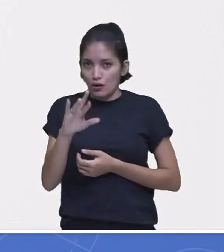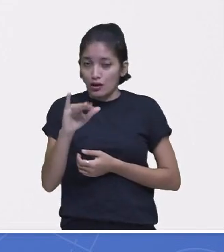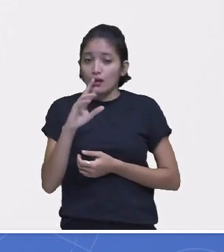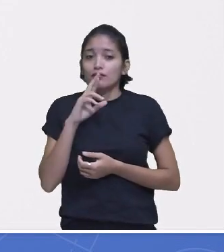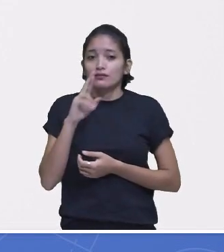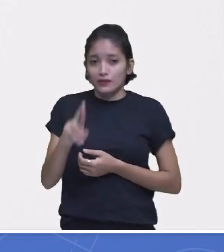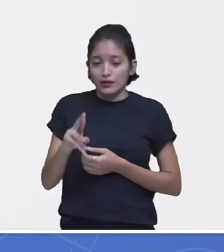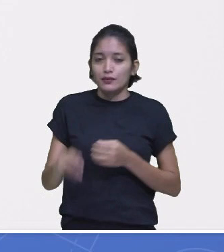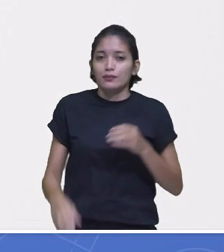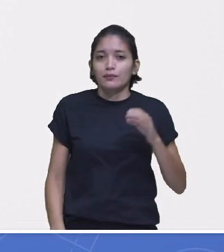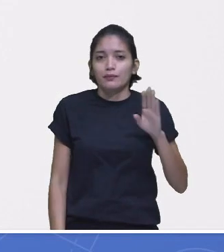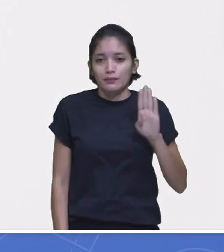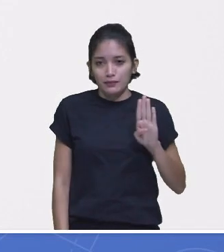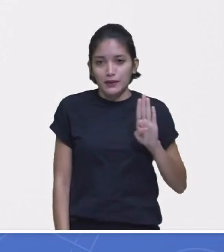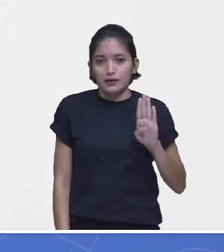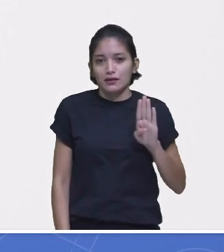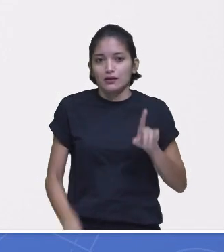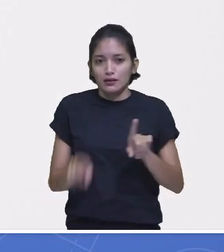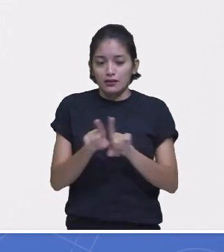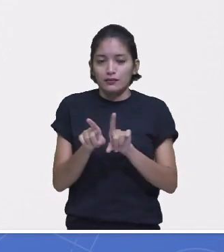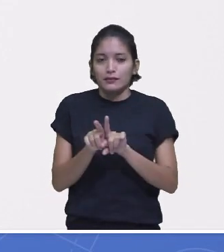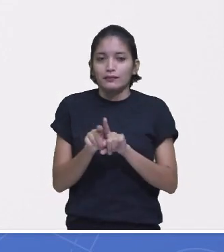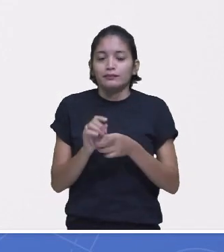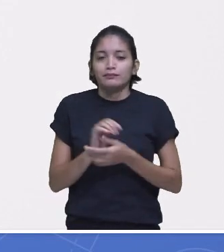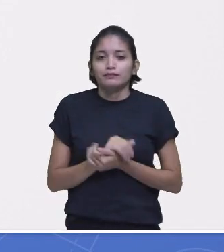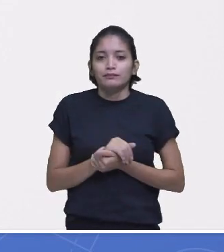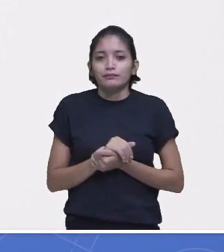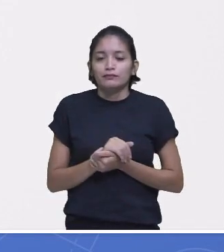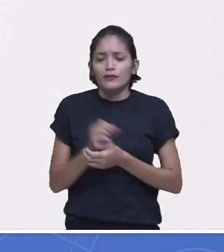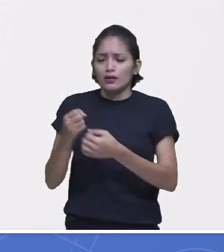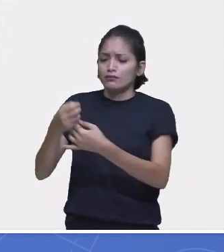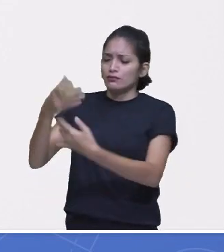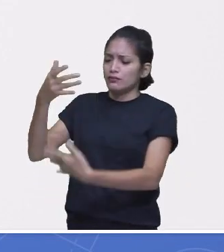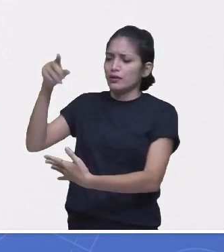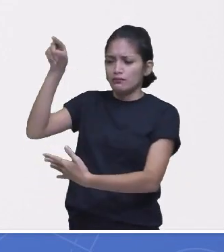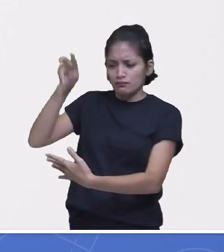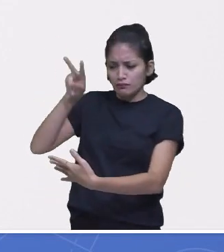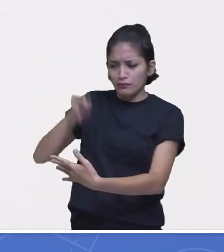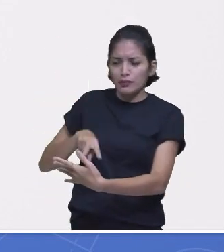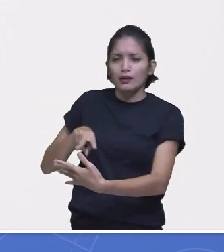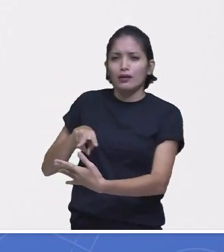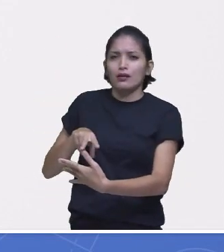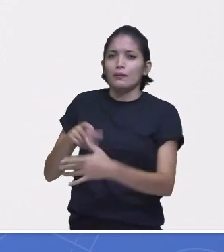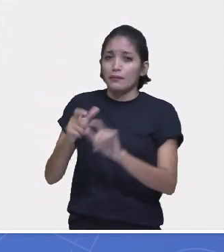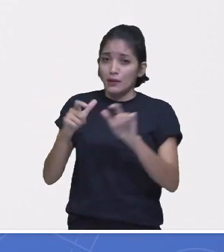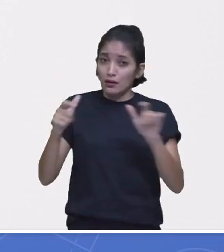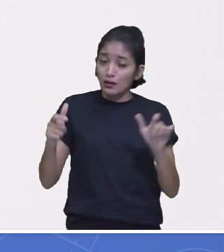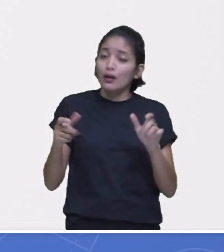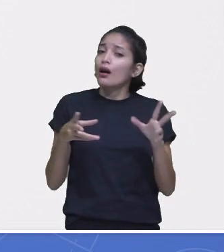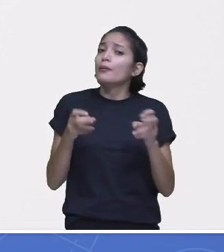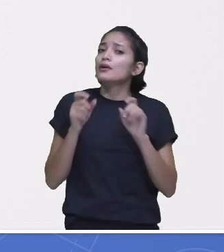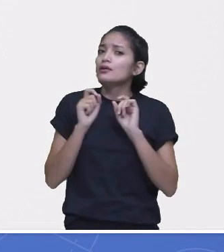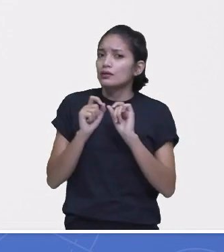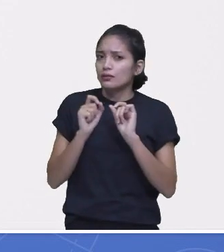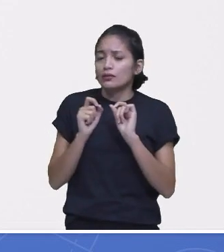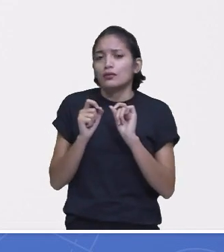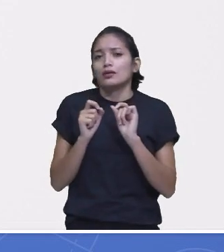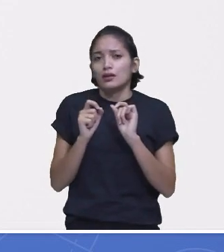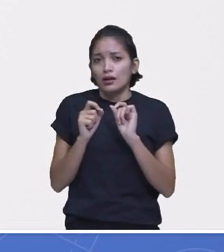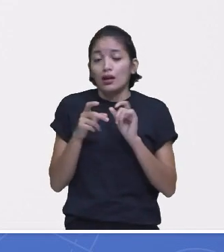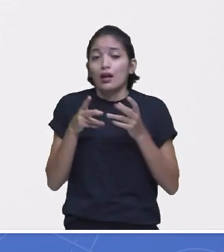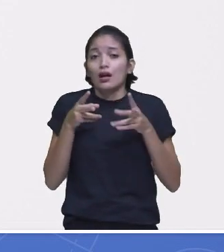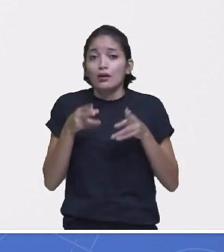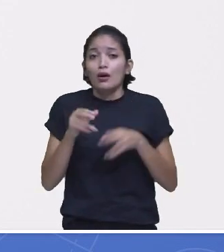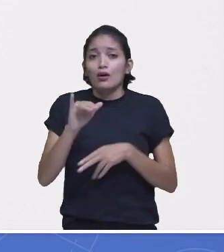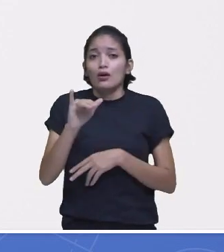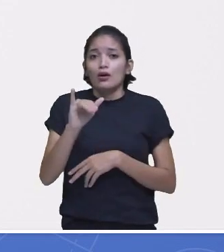aqui a alternativa B. Muito bem, pelo chat aqui, na geral, eu estou percebendo, assim como a Yasmin, que